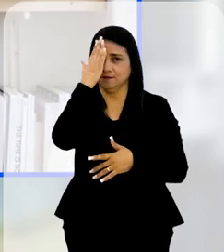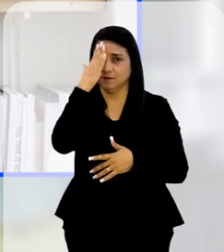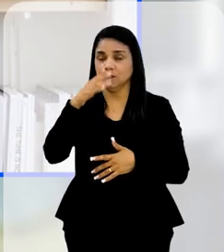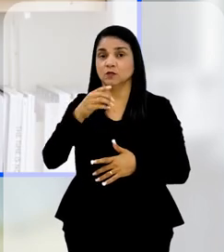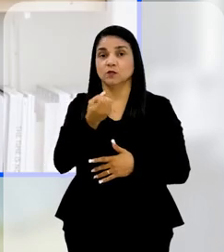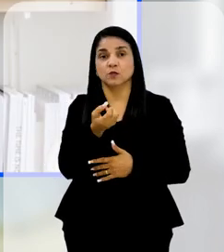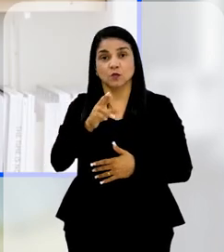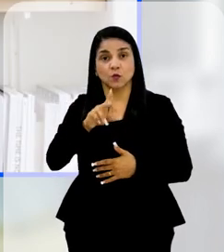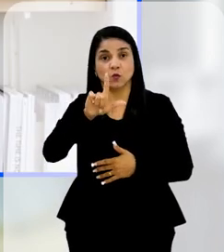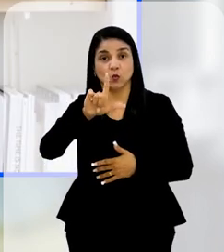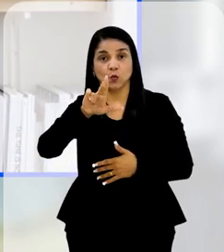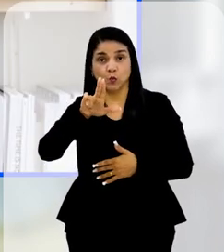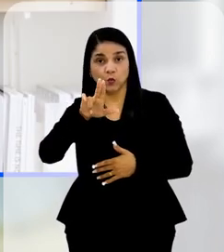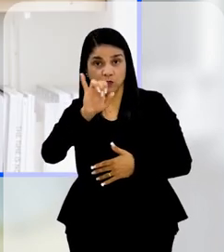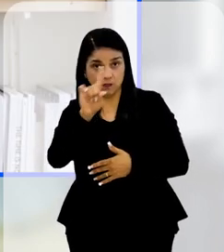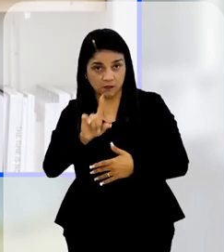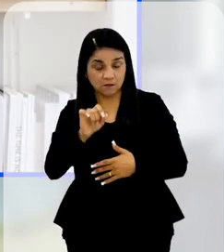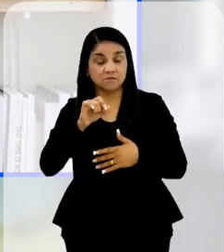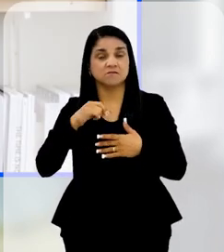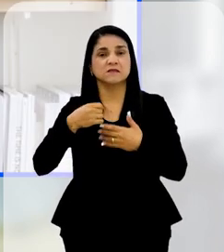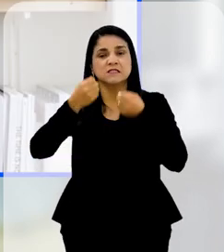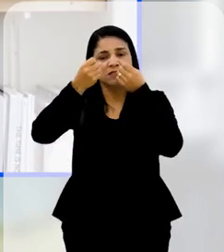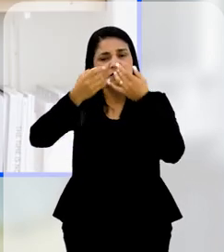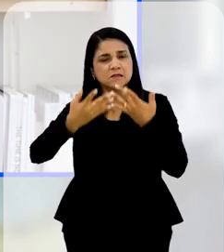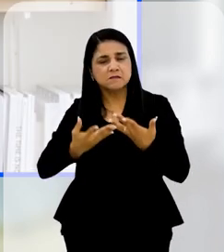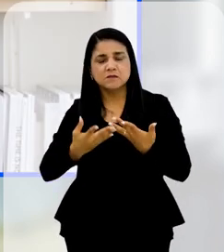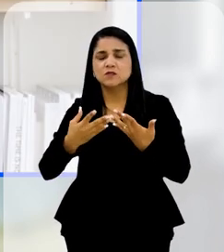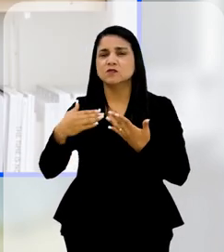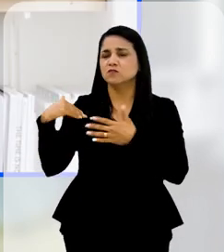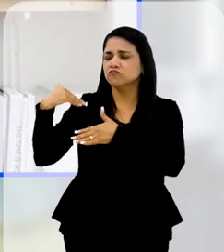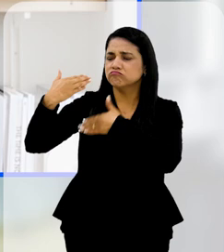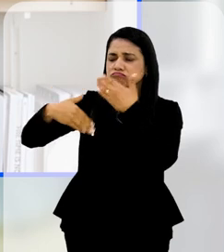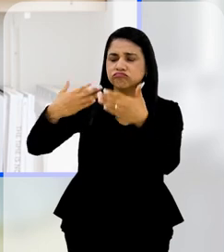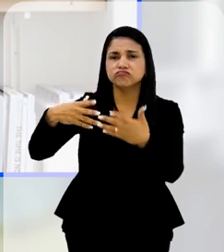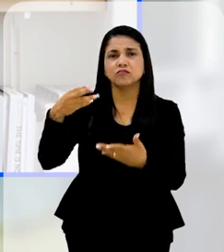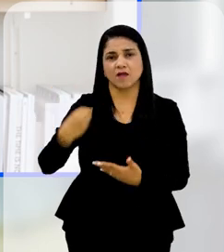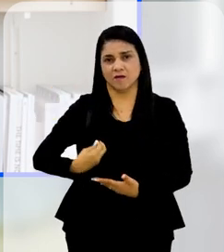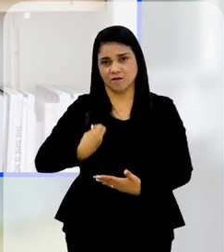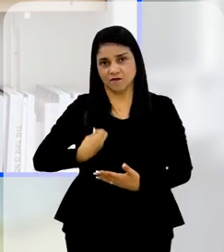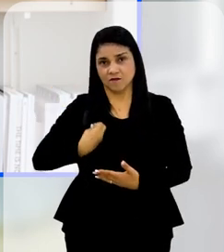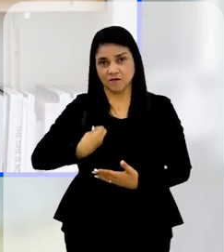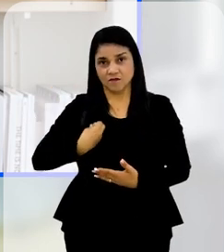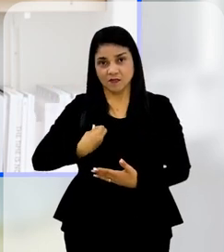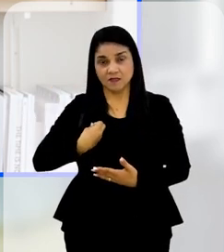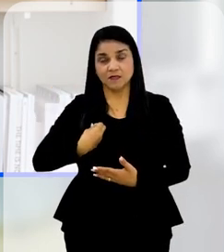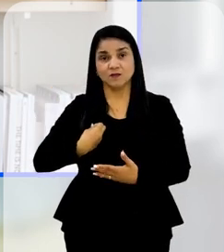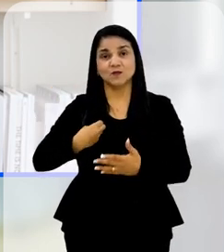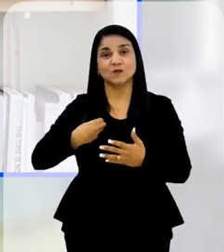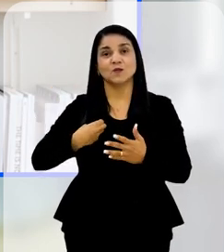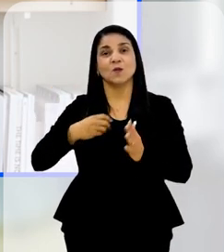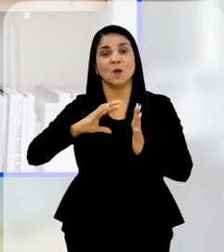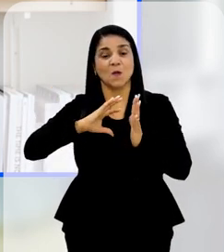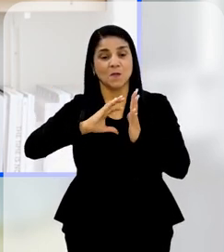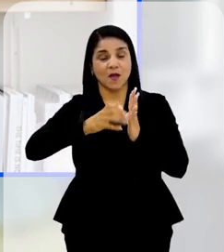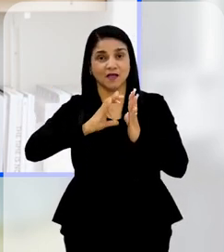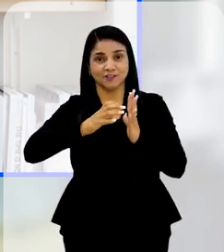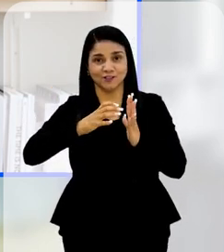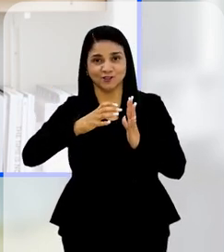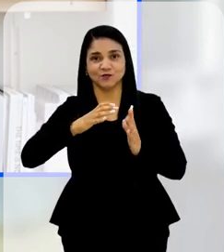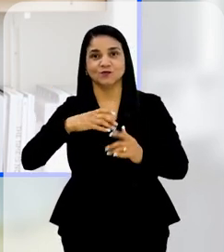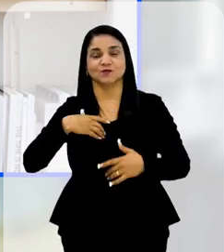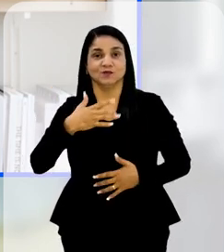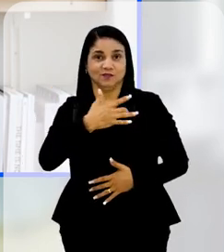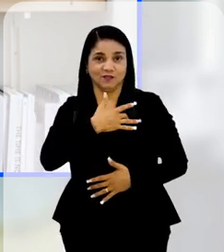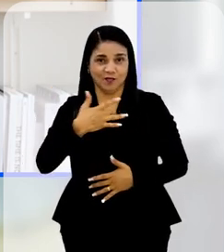Indo direto para o Partido Sanitarista, onde o senhor trabalhou junto com Sérgio Arouca, Ézio Cordeiro e tantos outros companheiros.